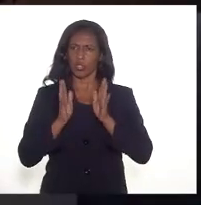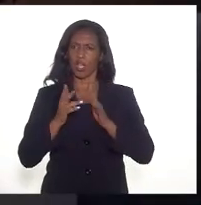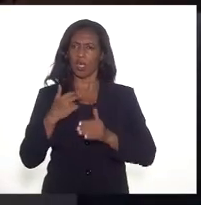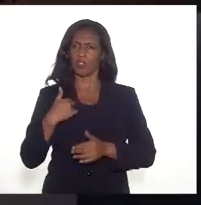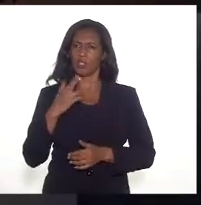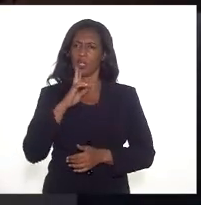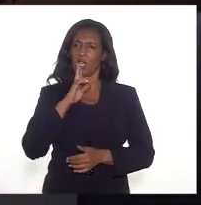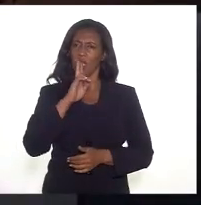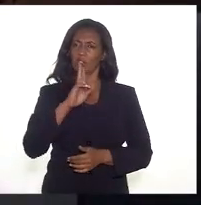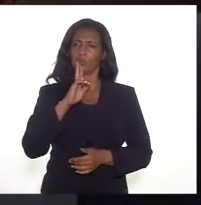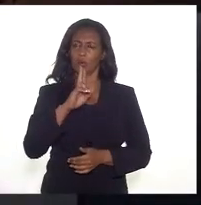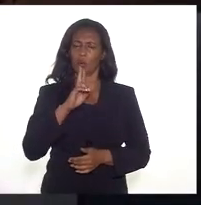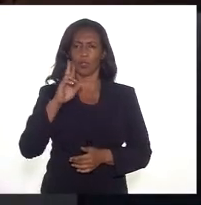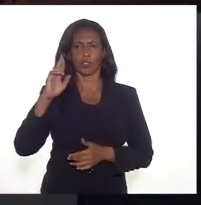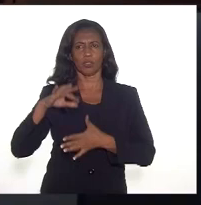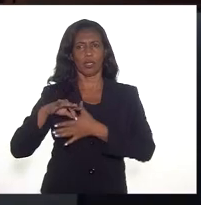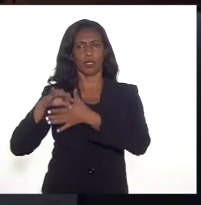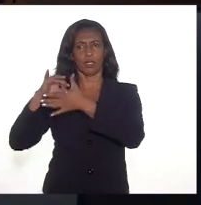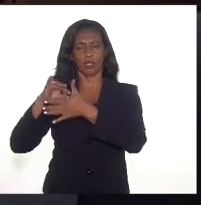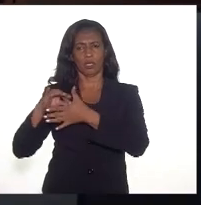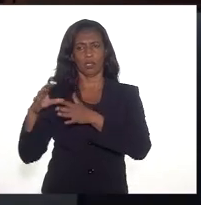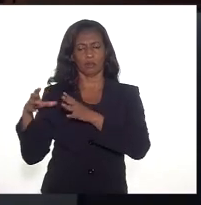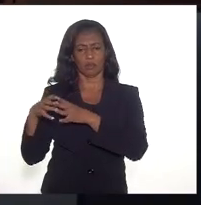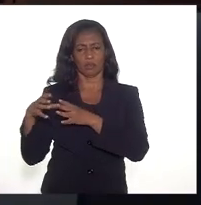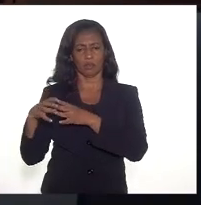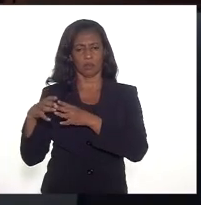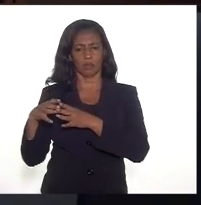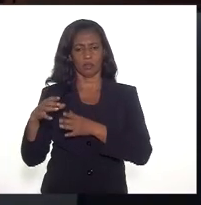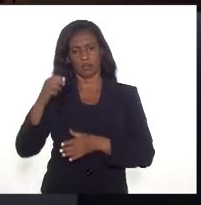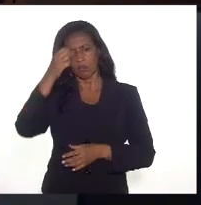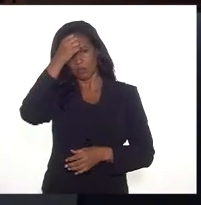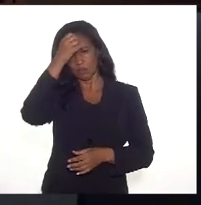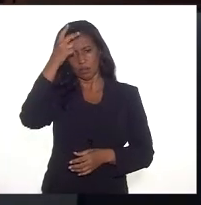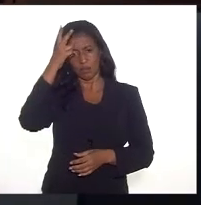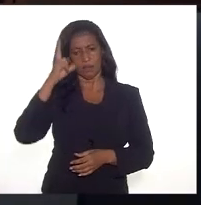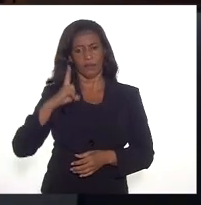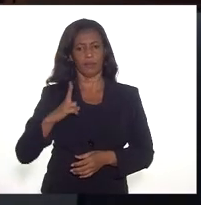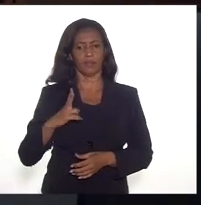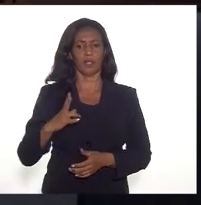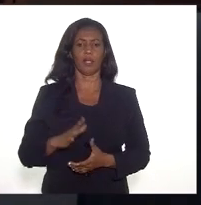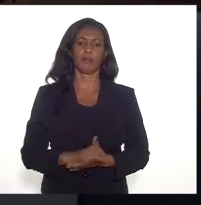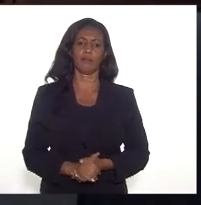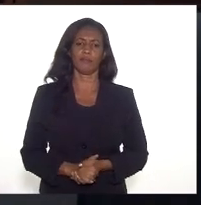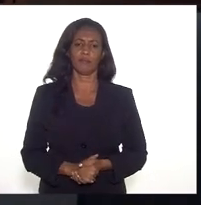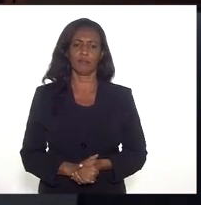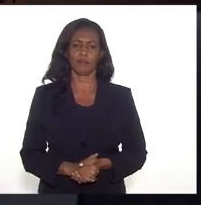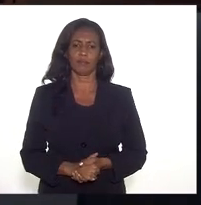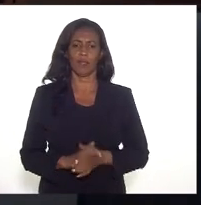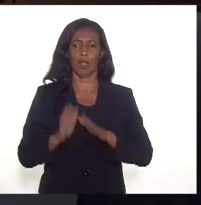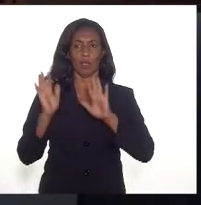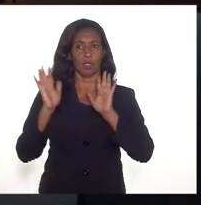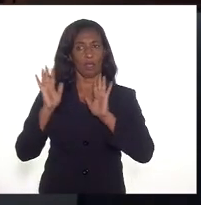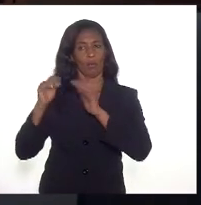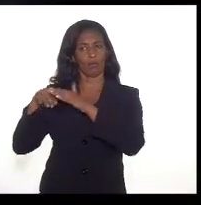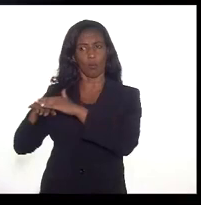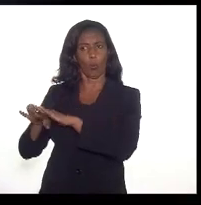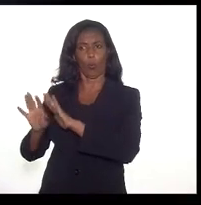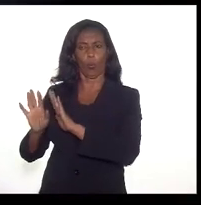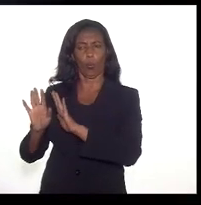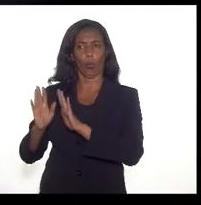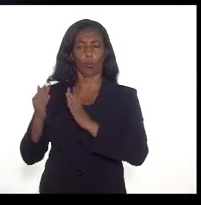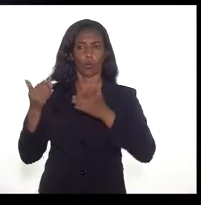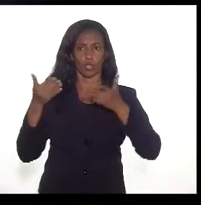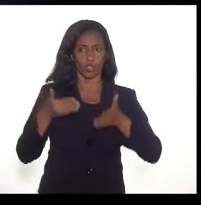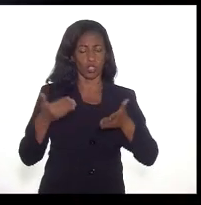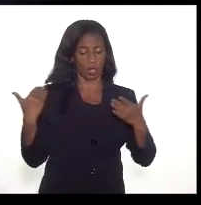gabinete dele, do Davi. Resposta como ainda no seu gabinete. Não, não fica nada lá, deputada. Tudo que chega até o